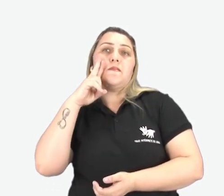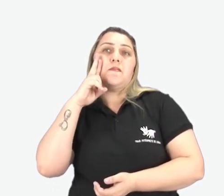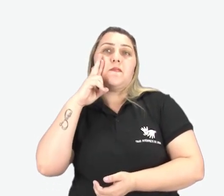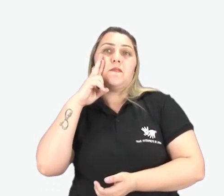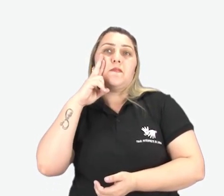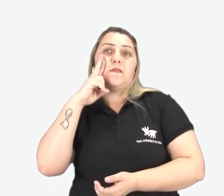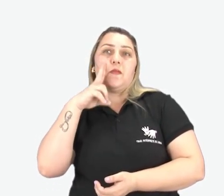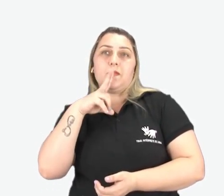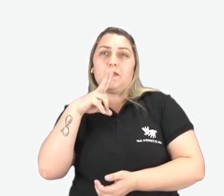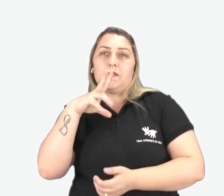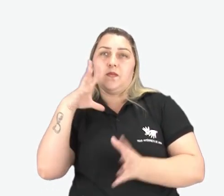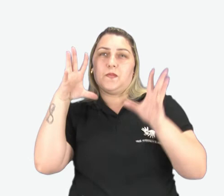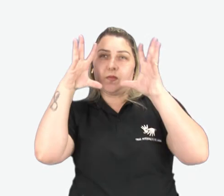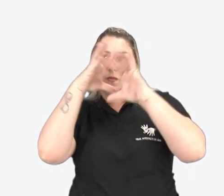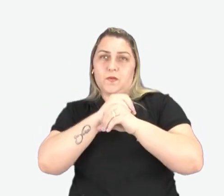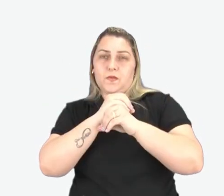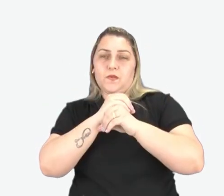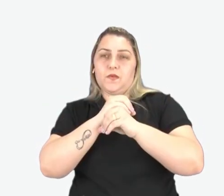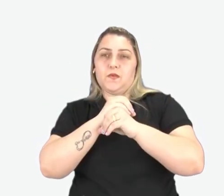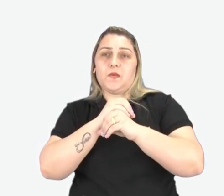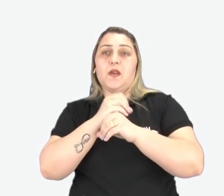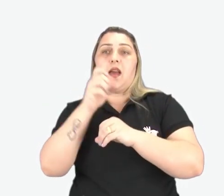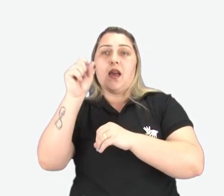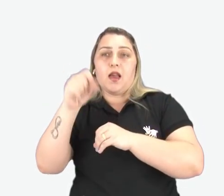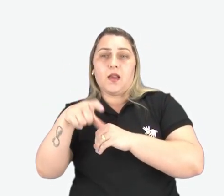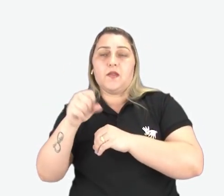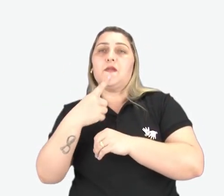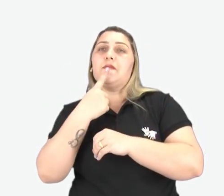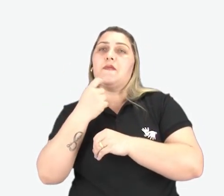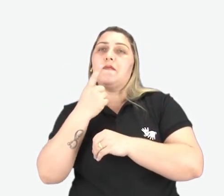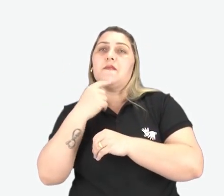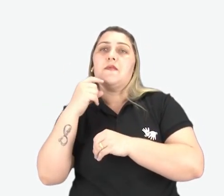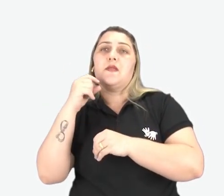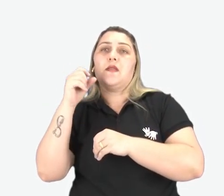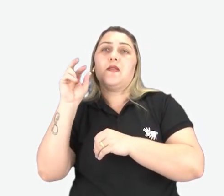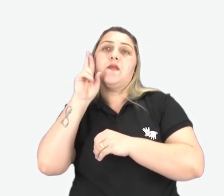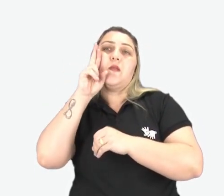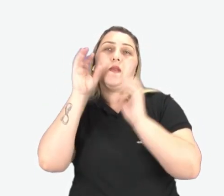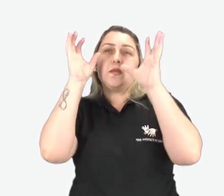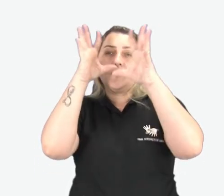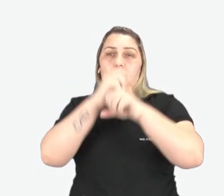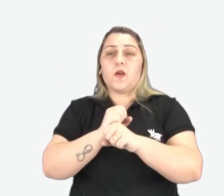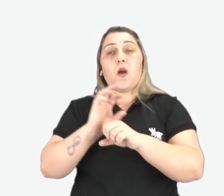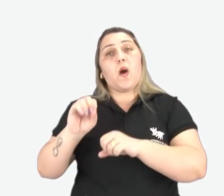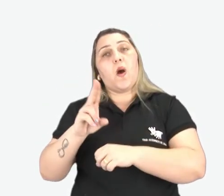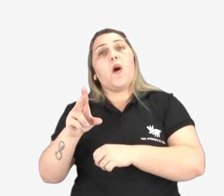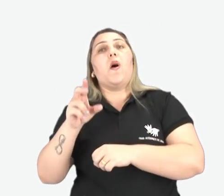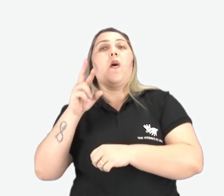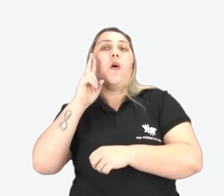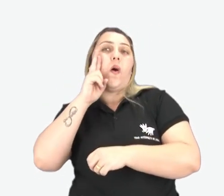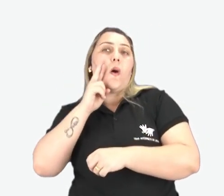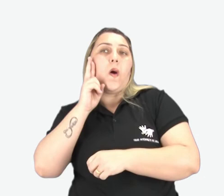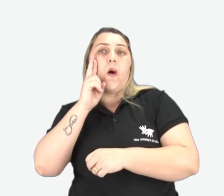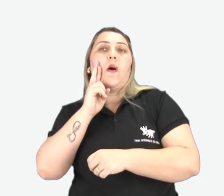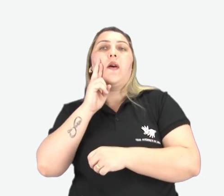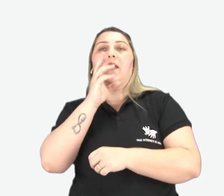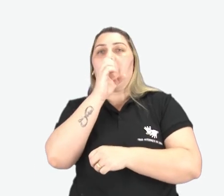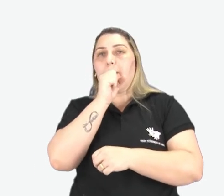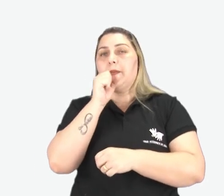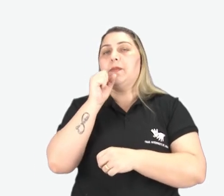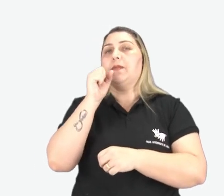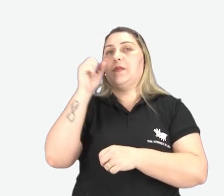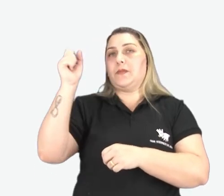preenche corretamente a sequência das cores azul vermelho e pink ou pink e laranja e azul